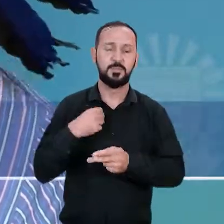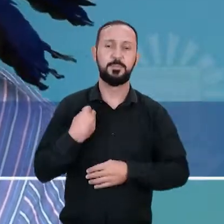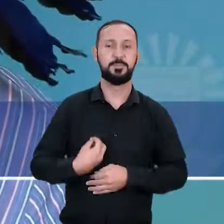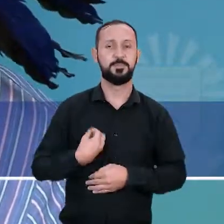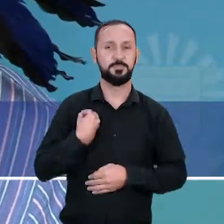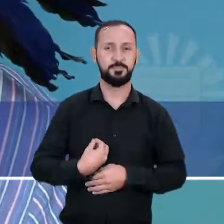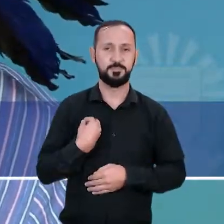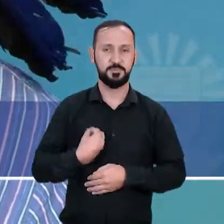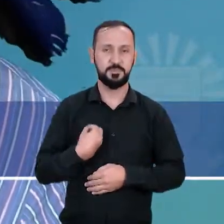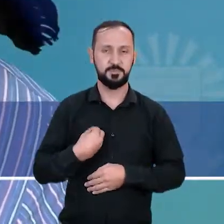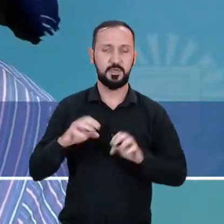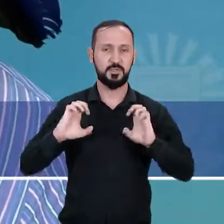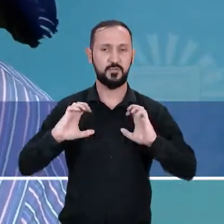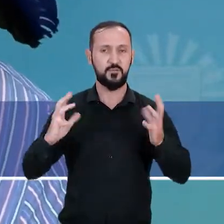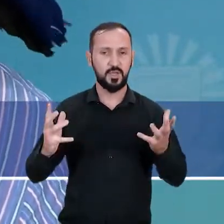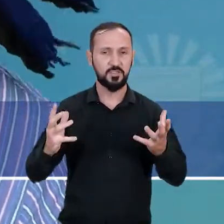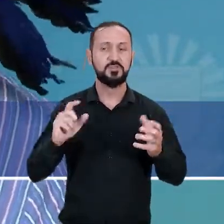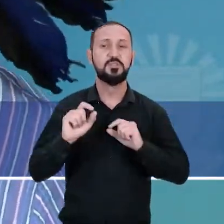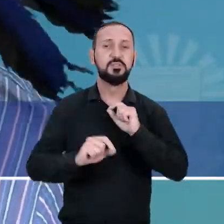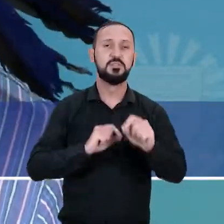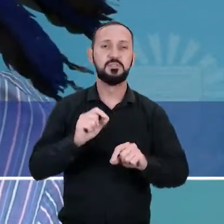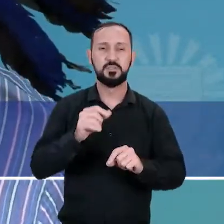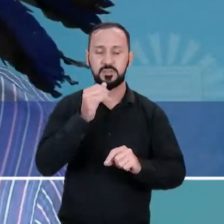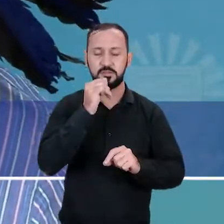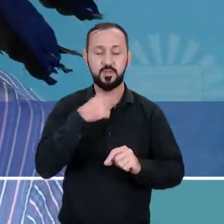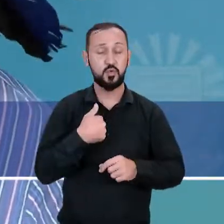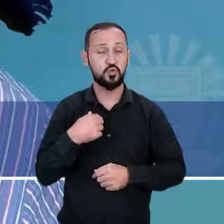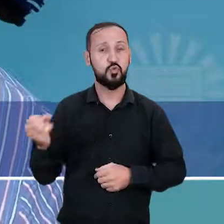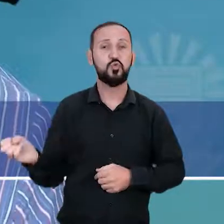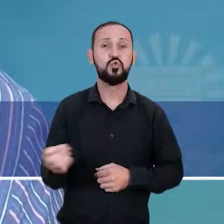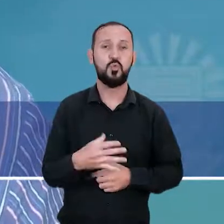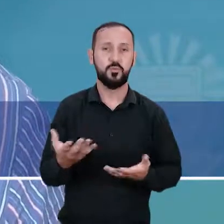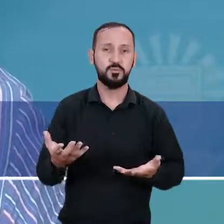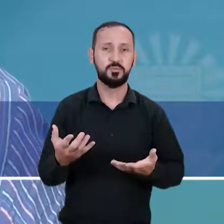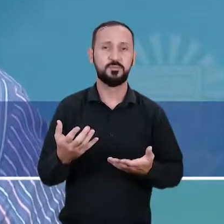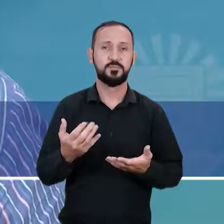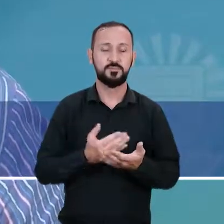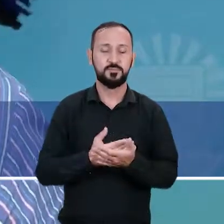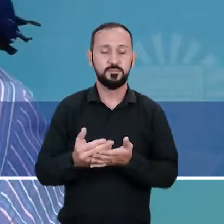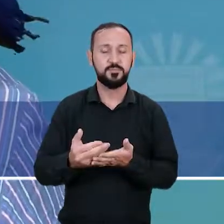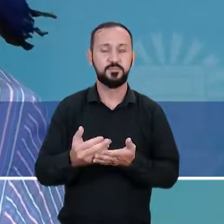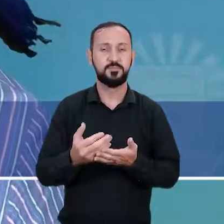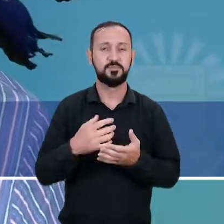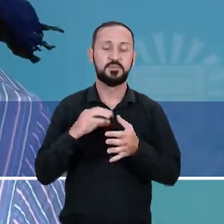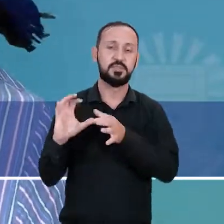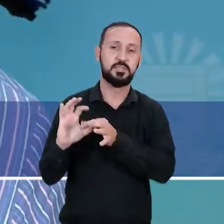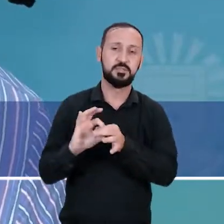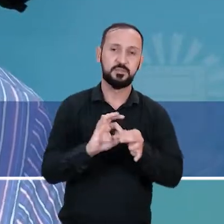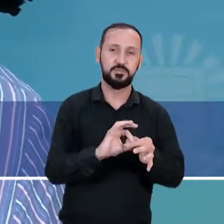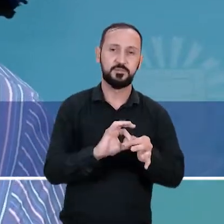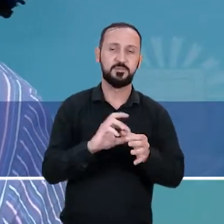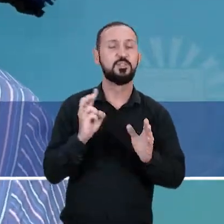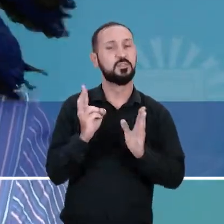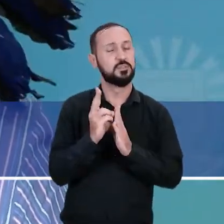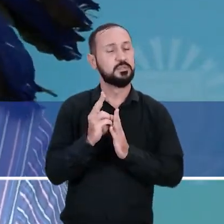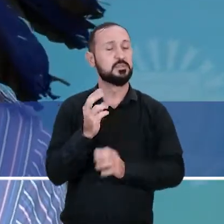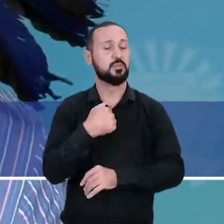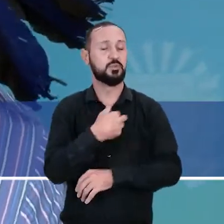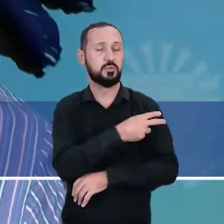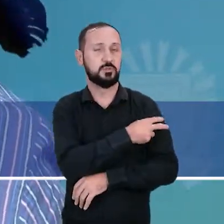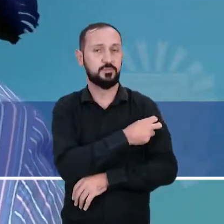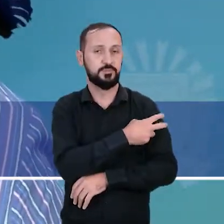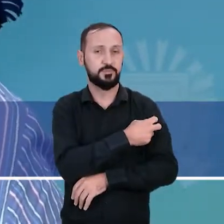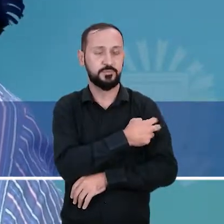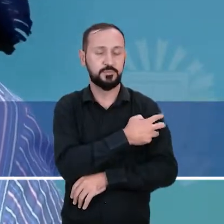participar desse evento, onde eu sou novato, nesse meio do contexto indígena, sou terena, sou da comunidade